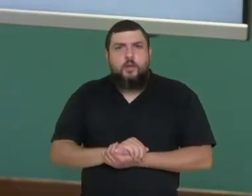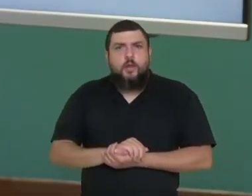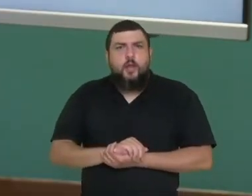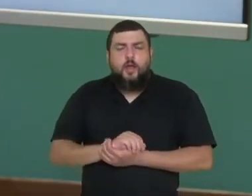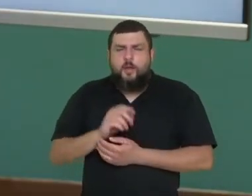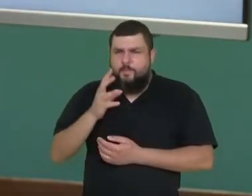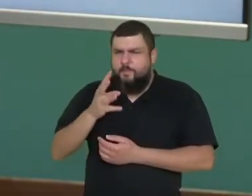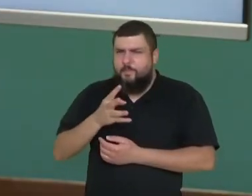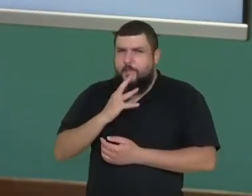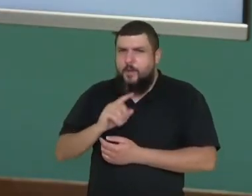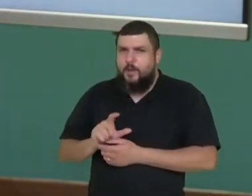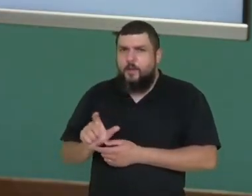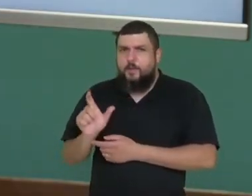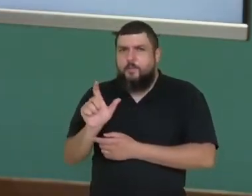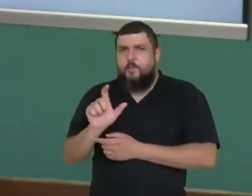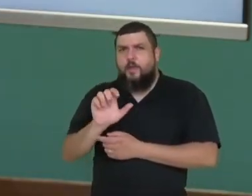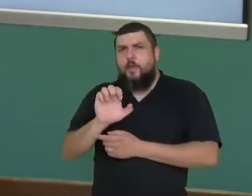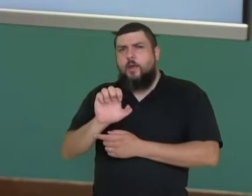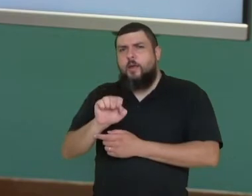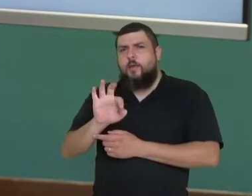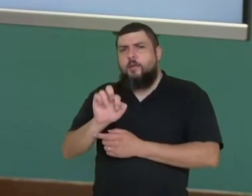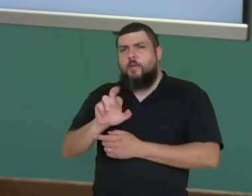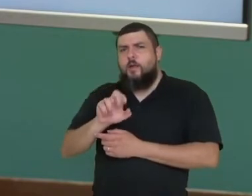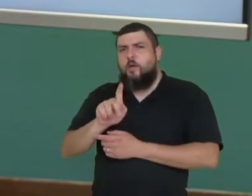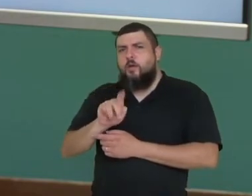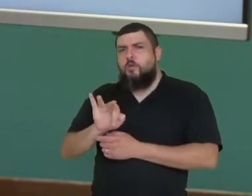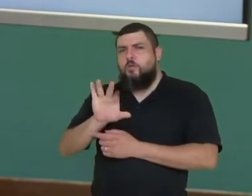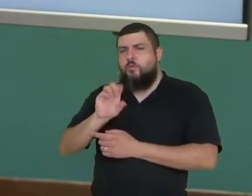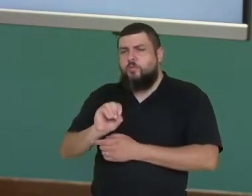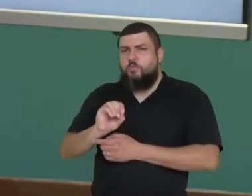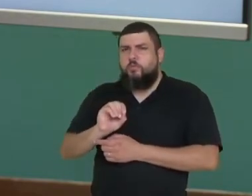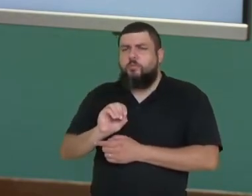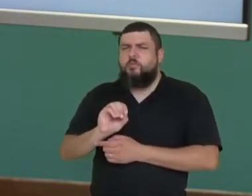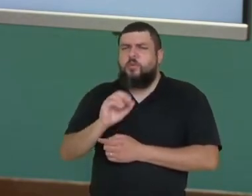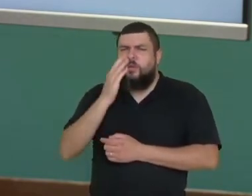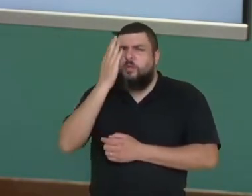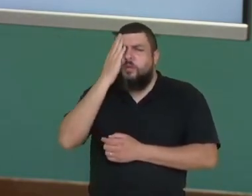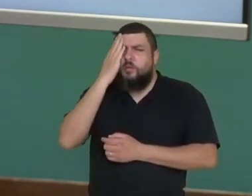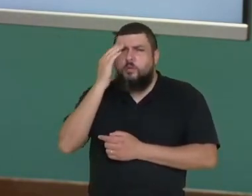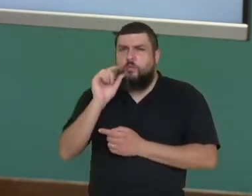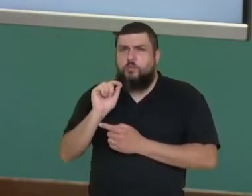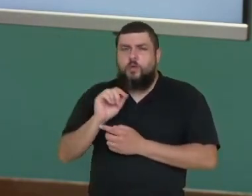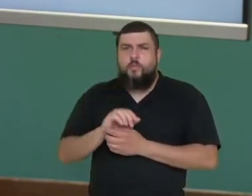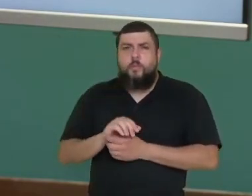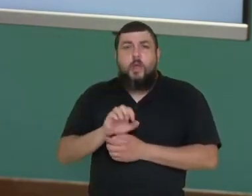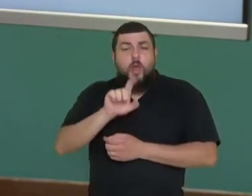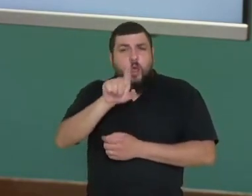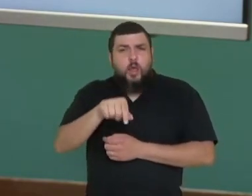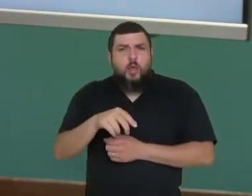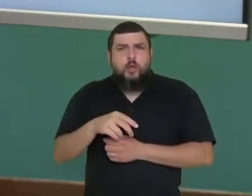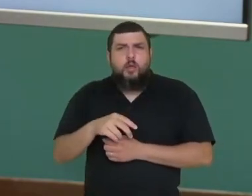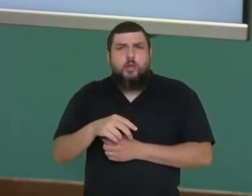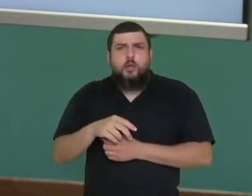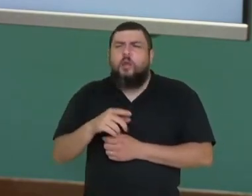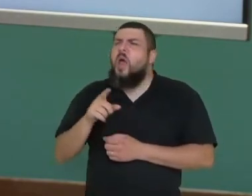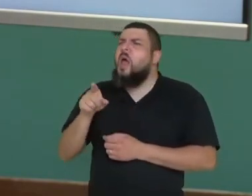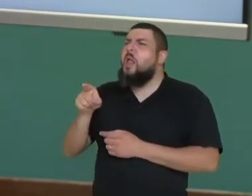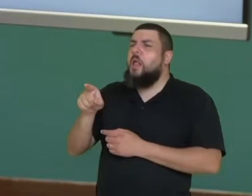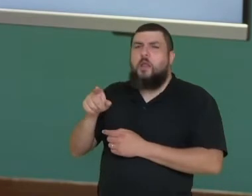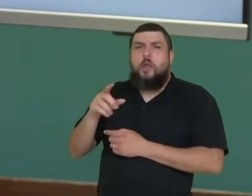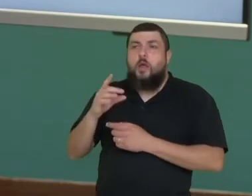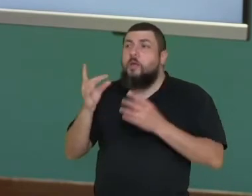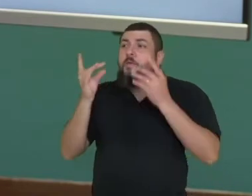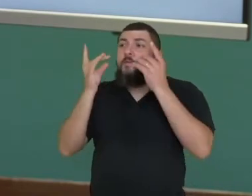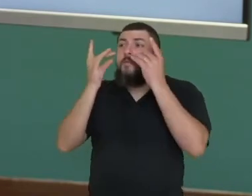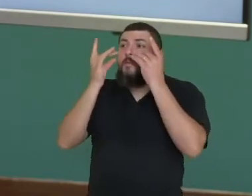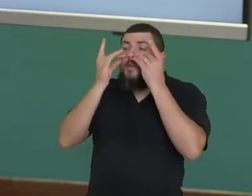Estereótipo! O que é isso? Agora, sério. Estereótipo é quando nós temos aquela imagem meio que impregnada do que a gente